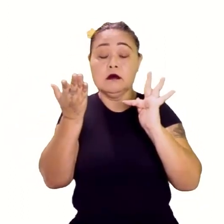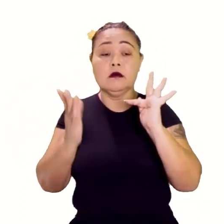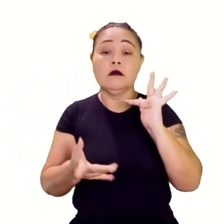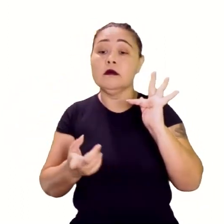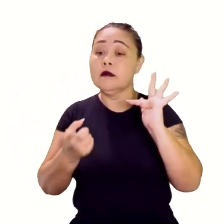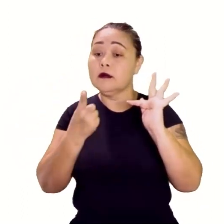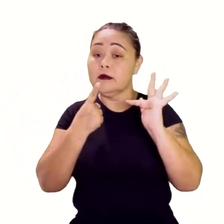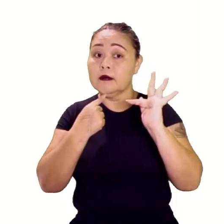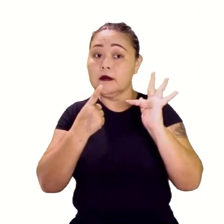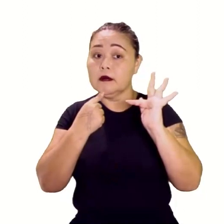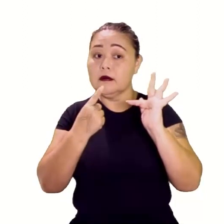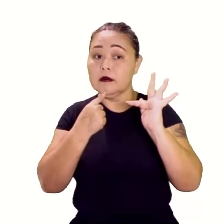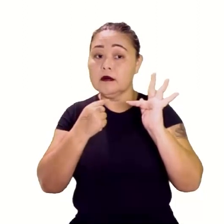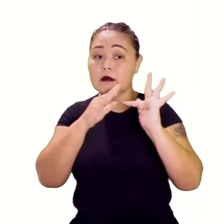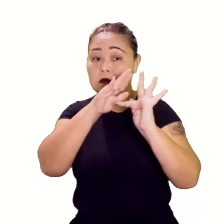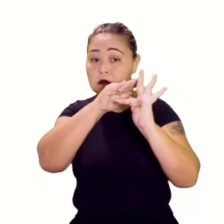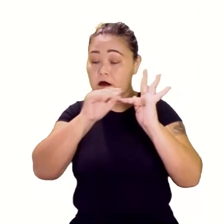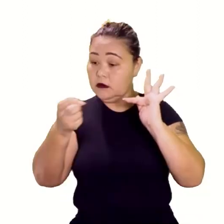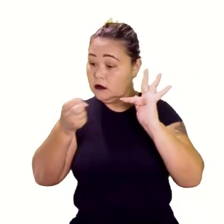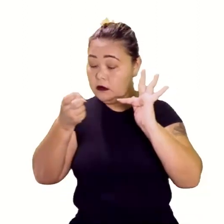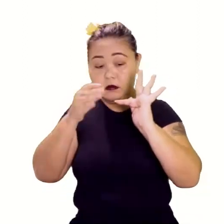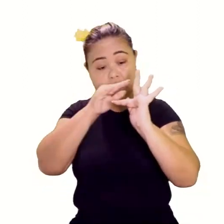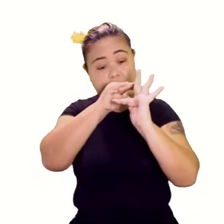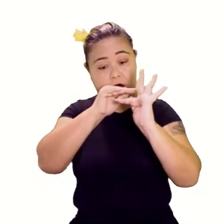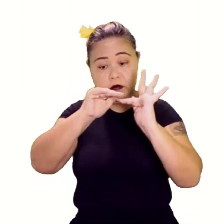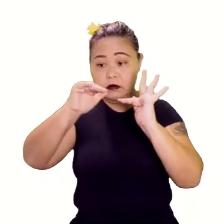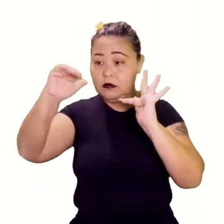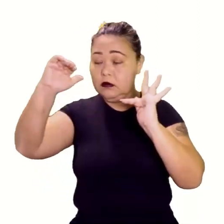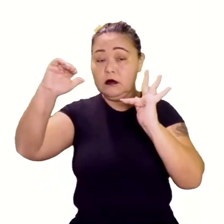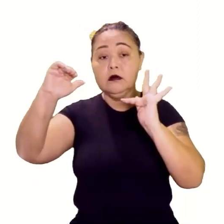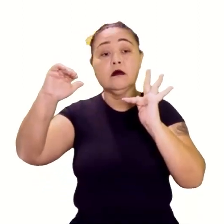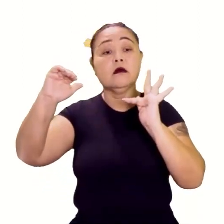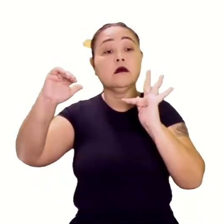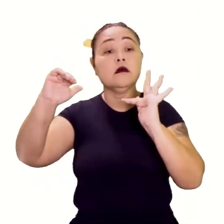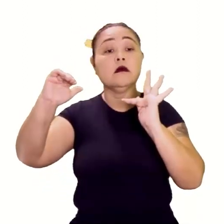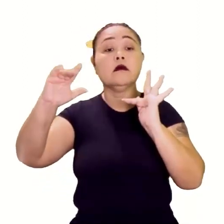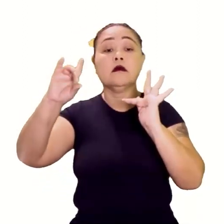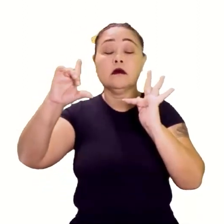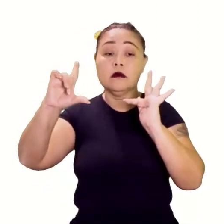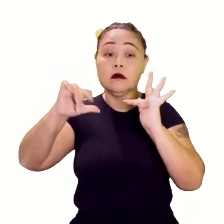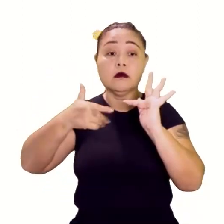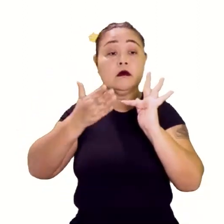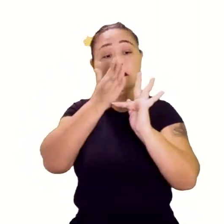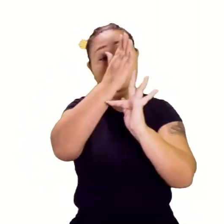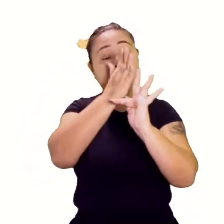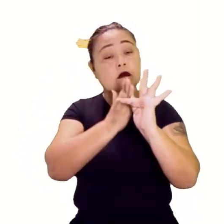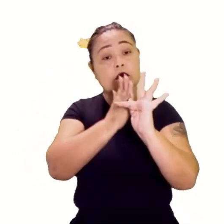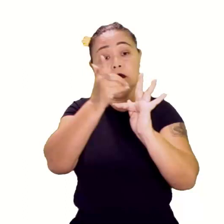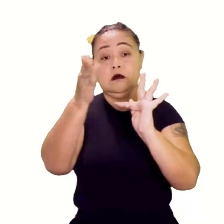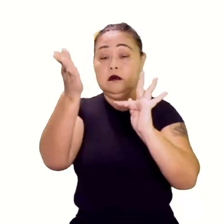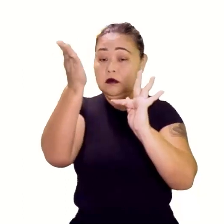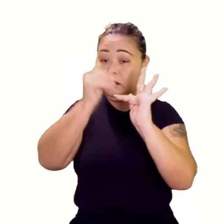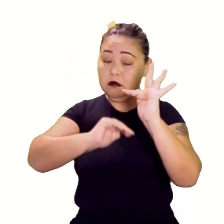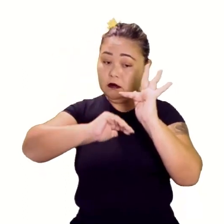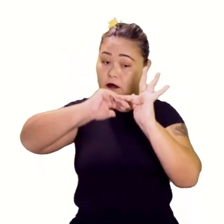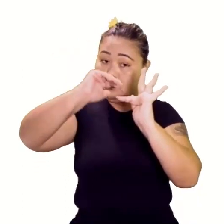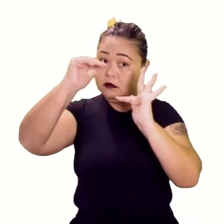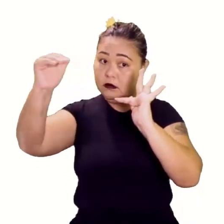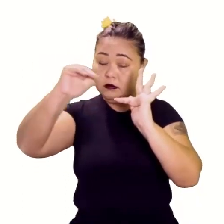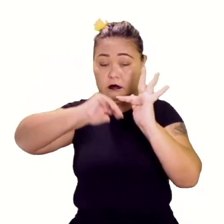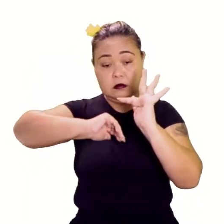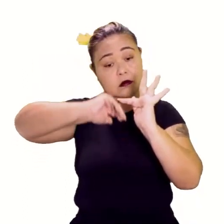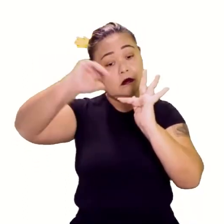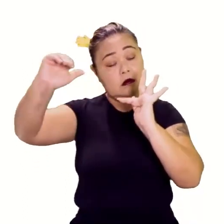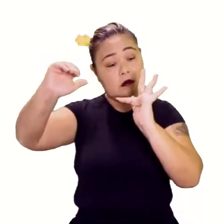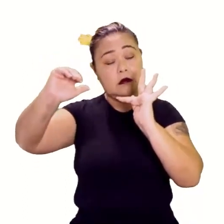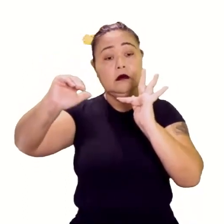pegar o vermelhinho aqui. Não toca o eixo x, né? Crescendo. A logarítmica já não toca o eixo y, e as duas